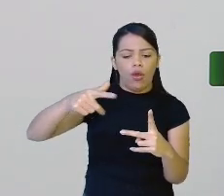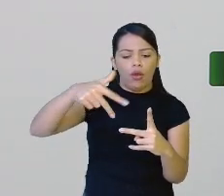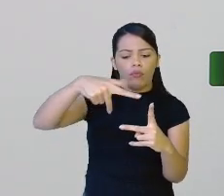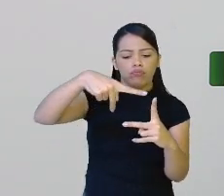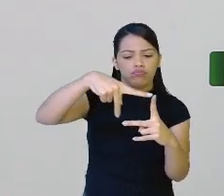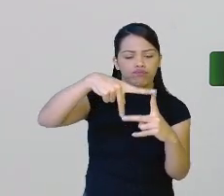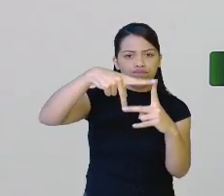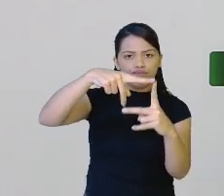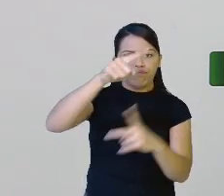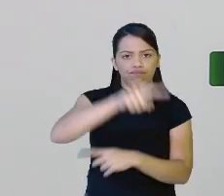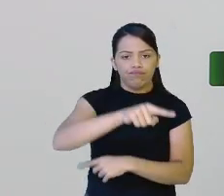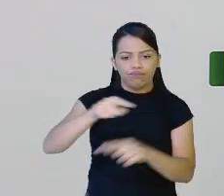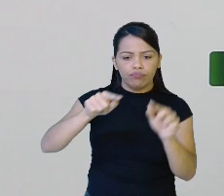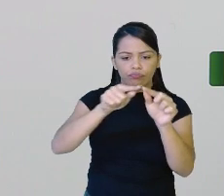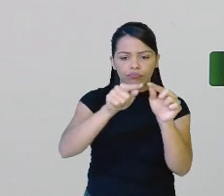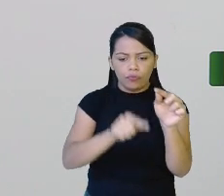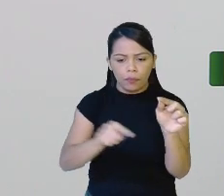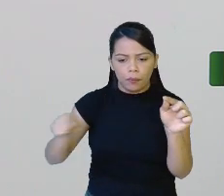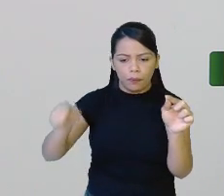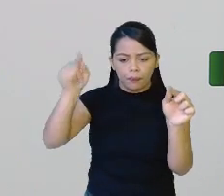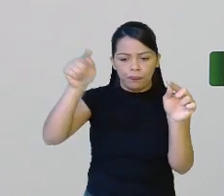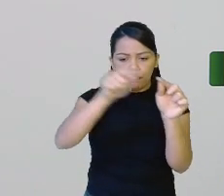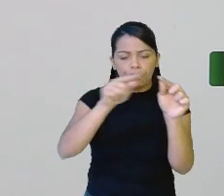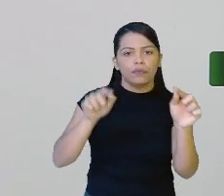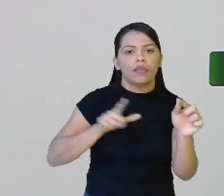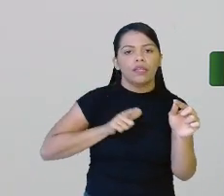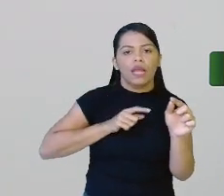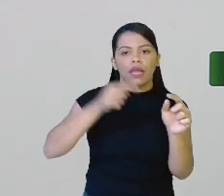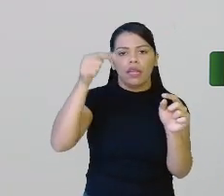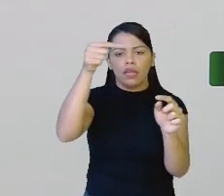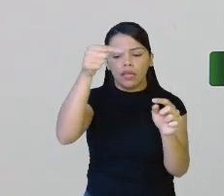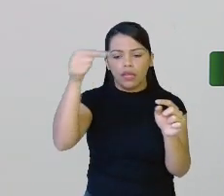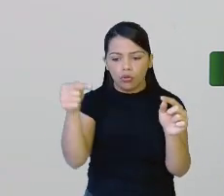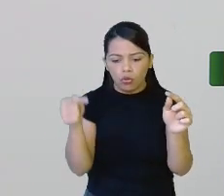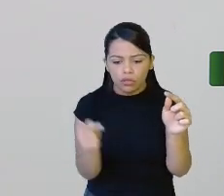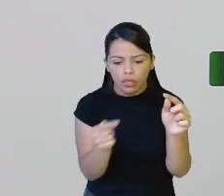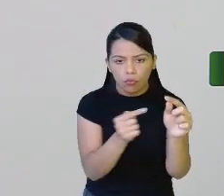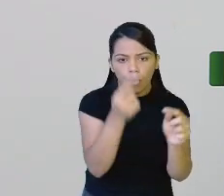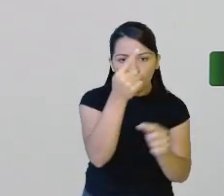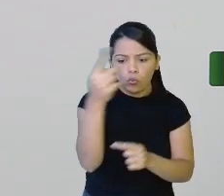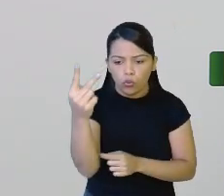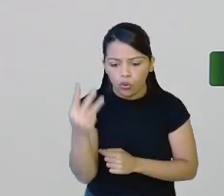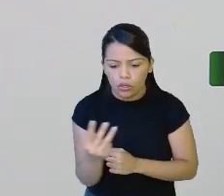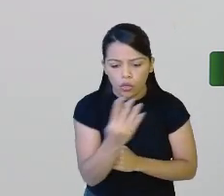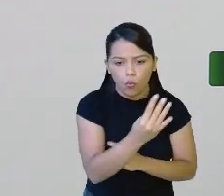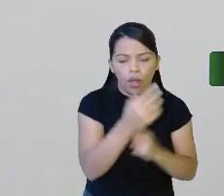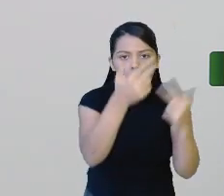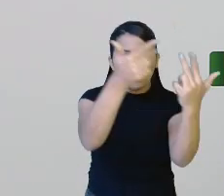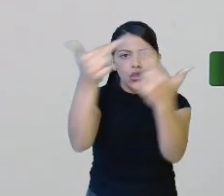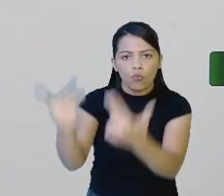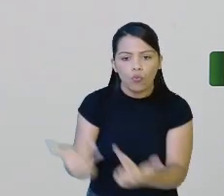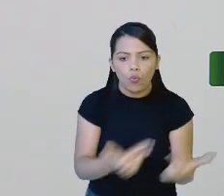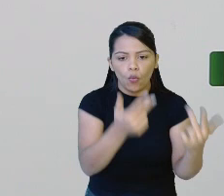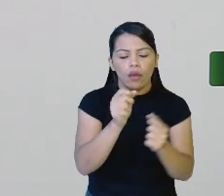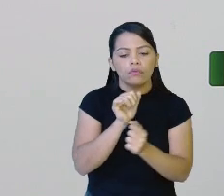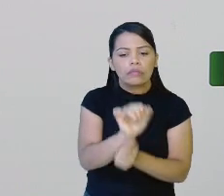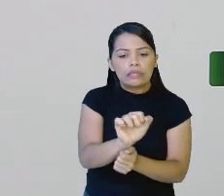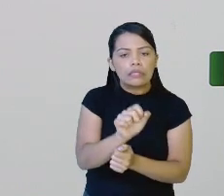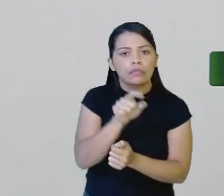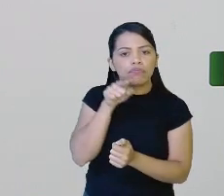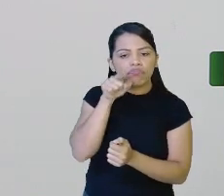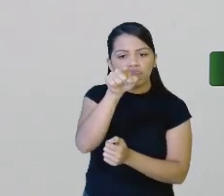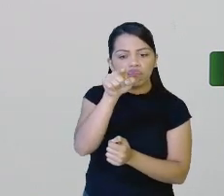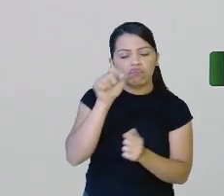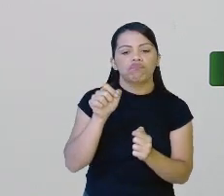iguais. Então, eu vou ter 4 medidas iguais. Se um lado mede 5 centímetros,